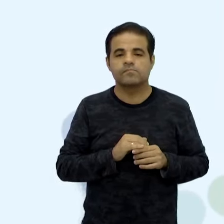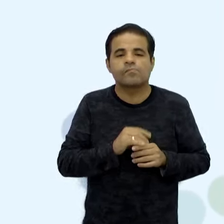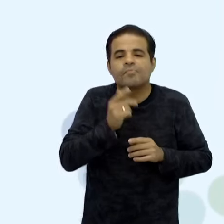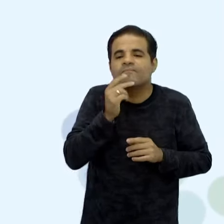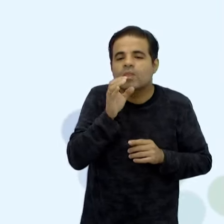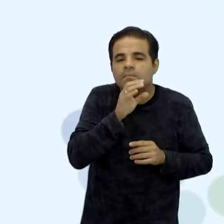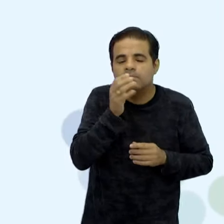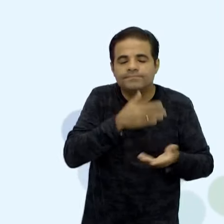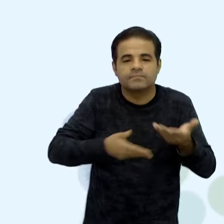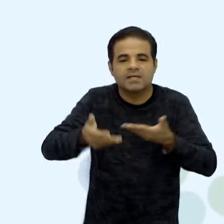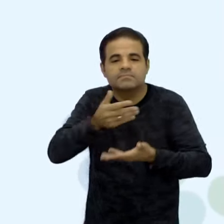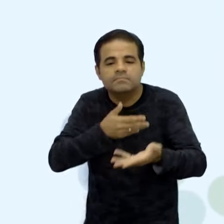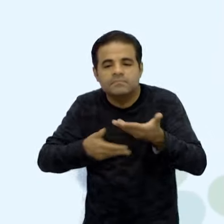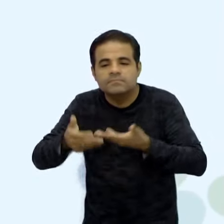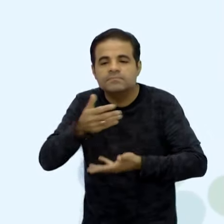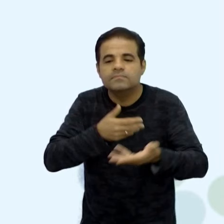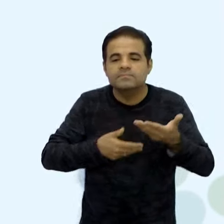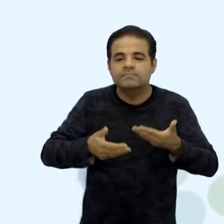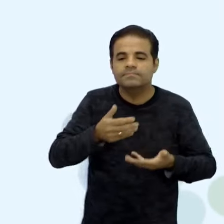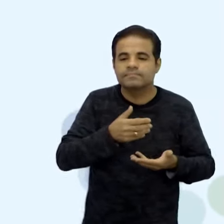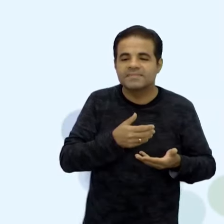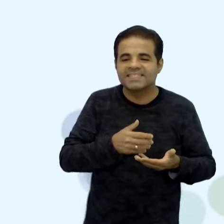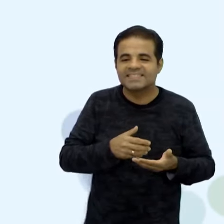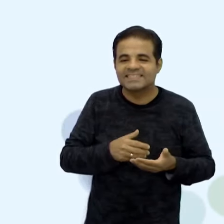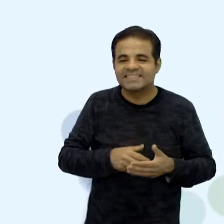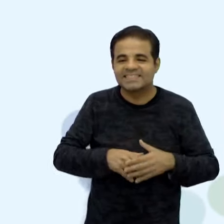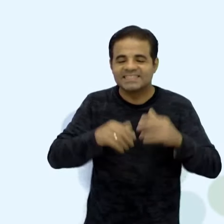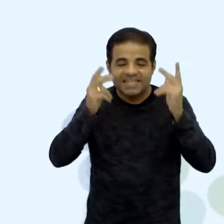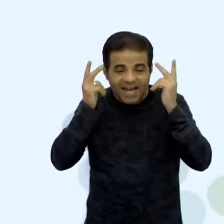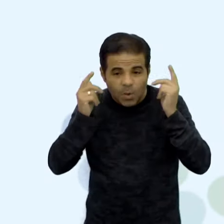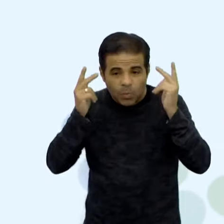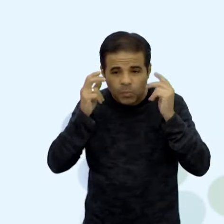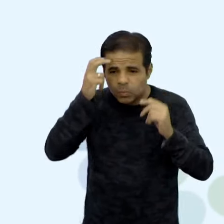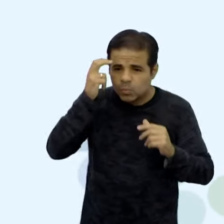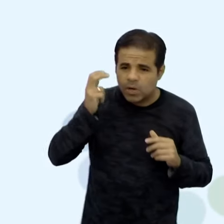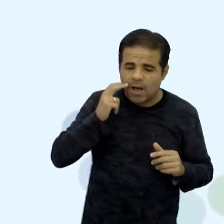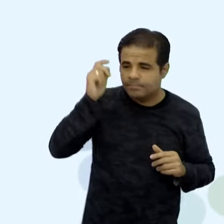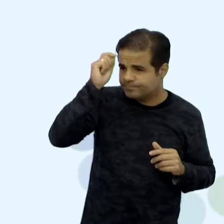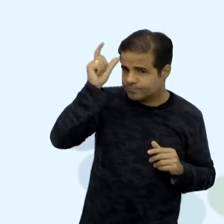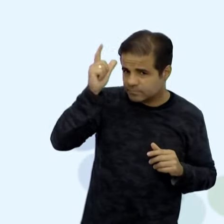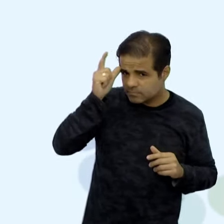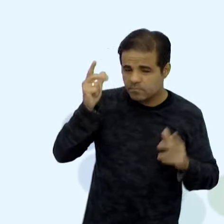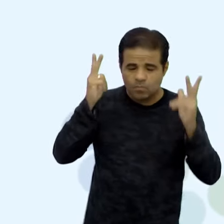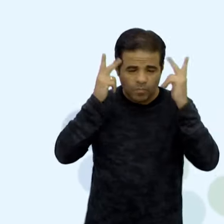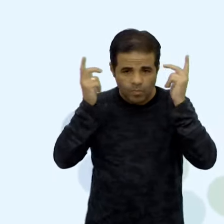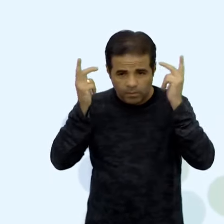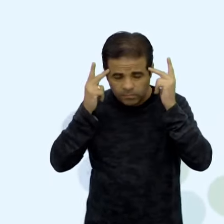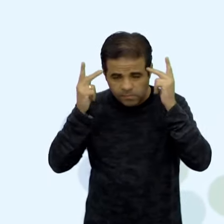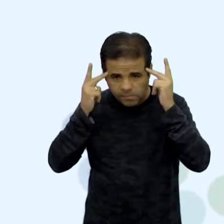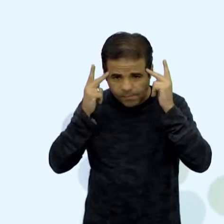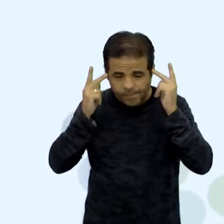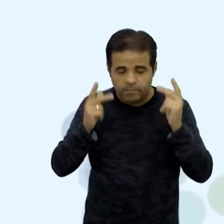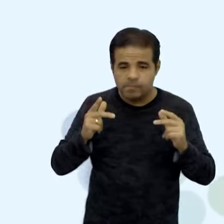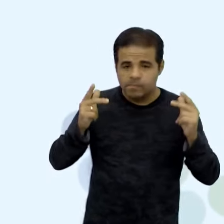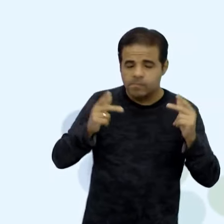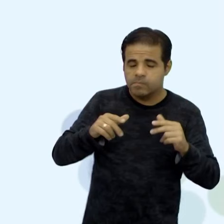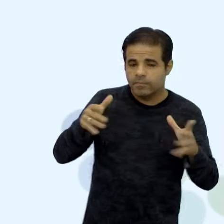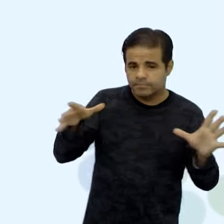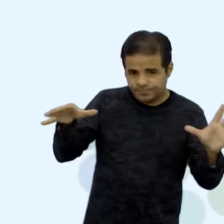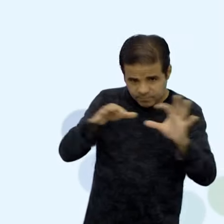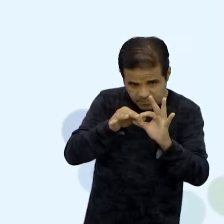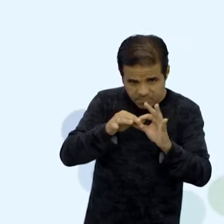de relação entre paisagem natural e cultural. Será que a paisagem natural e cultural